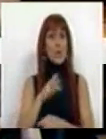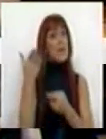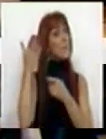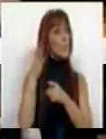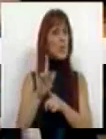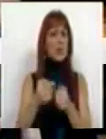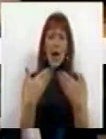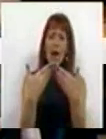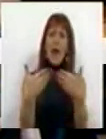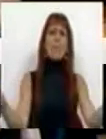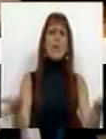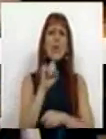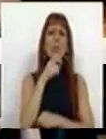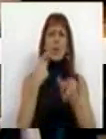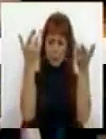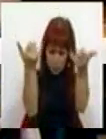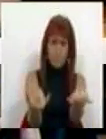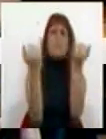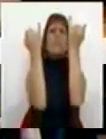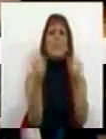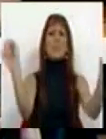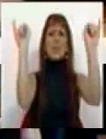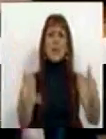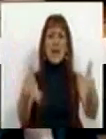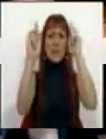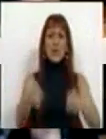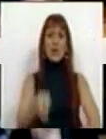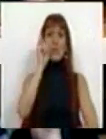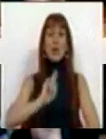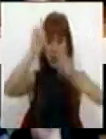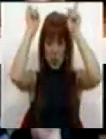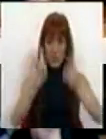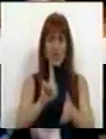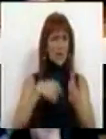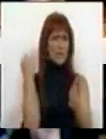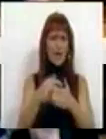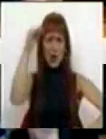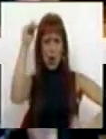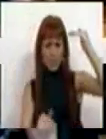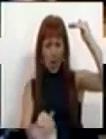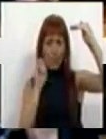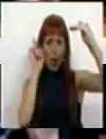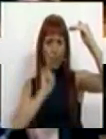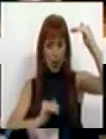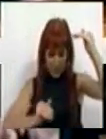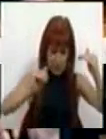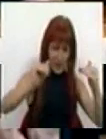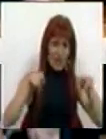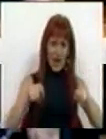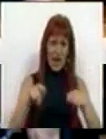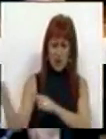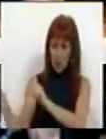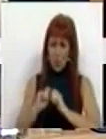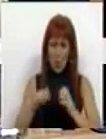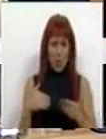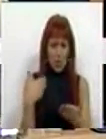que abriu portas para a emancipação das mulheres e para o início do fim das desigualdades série este é um legado que